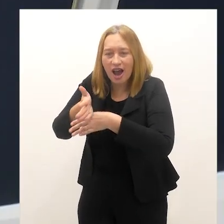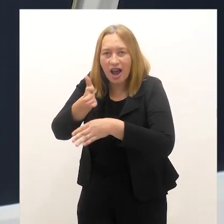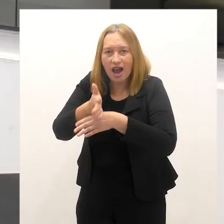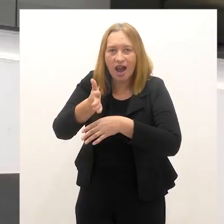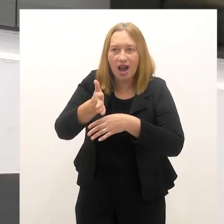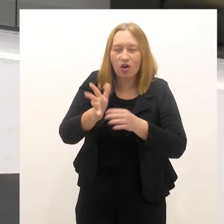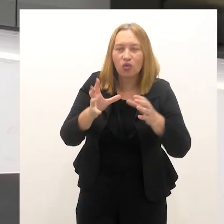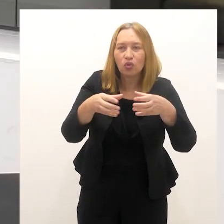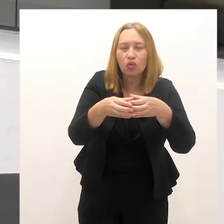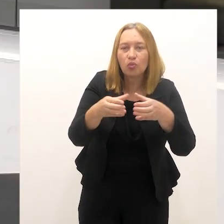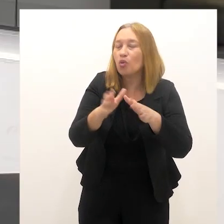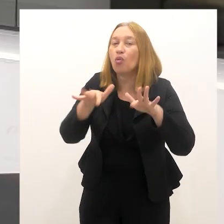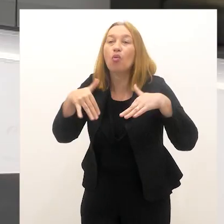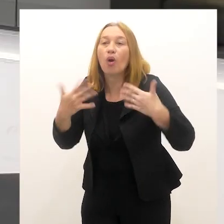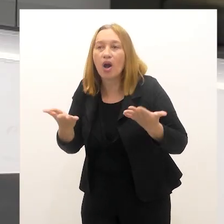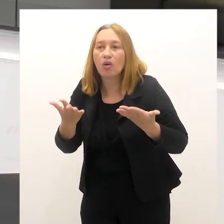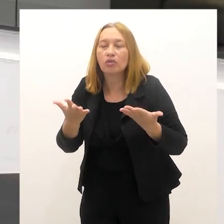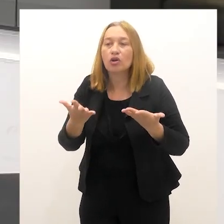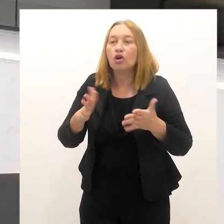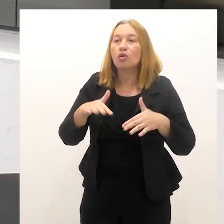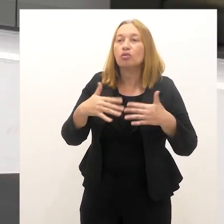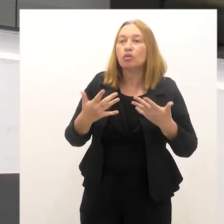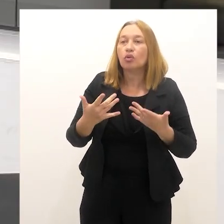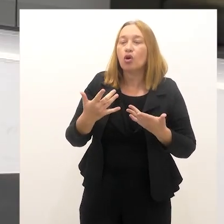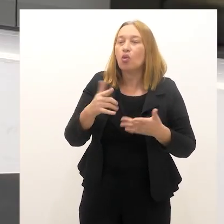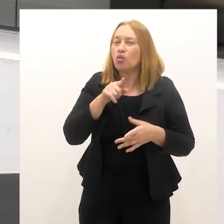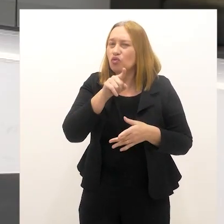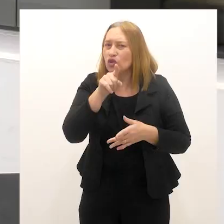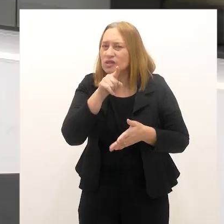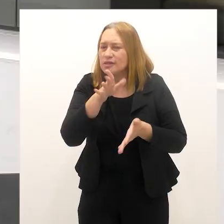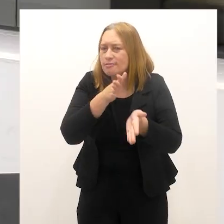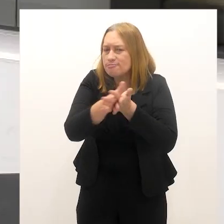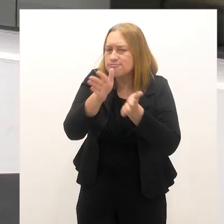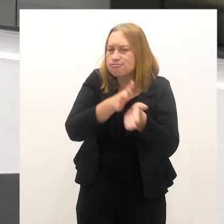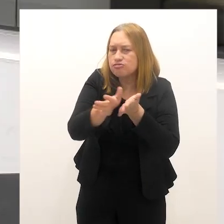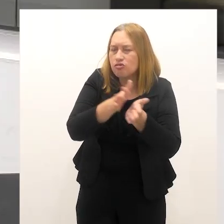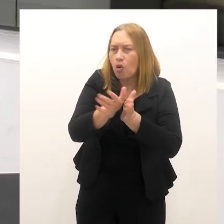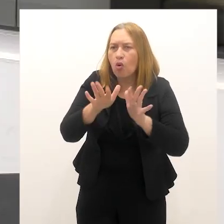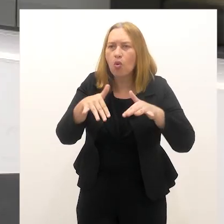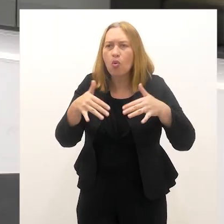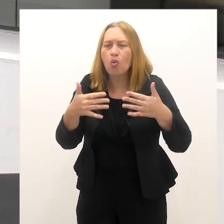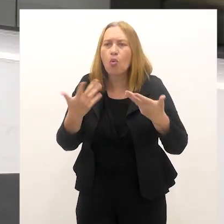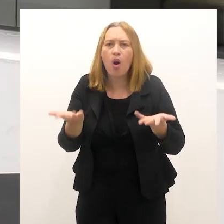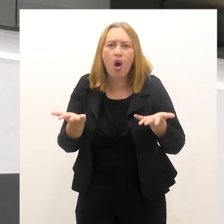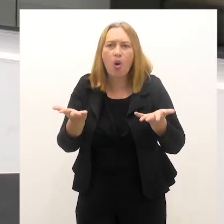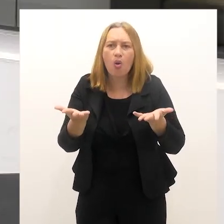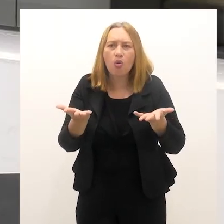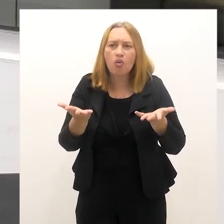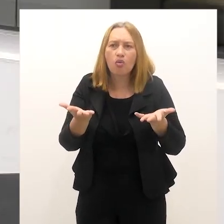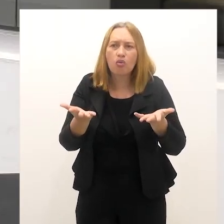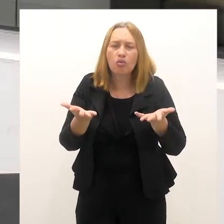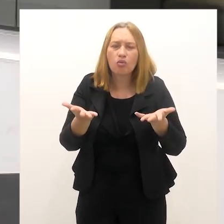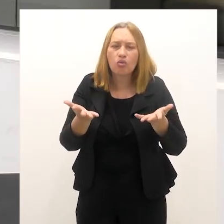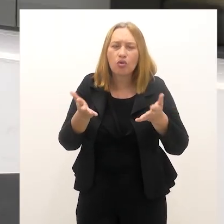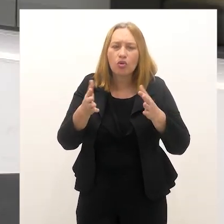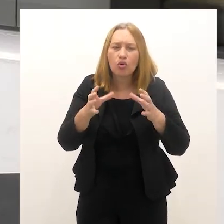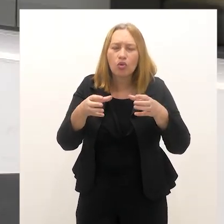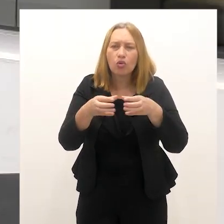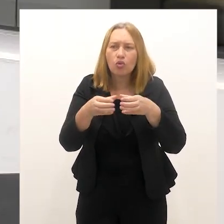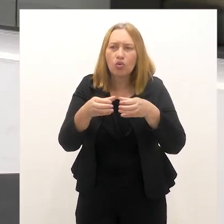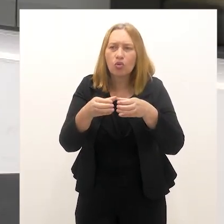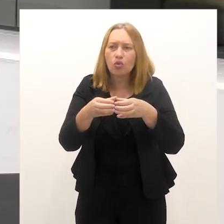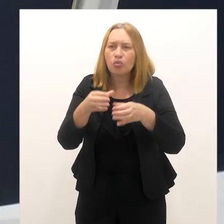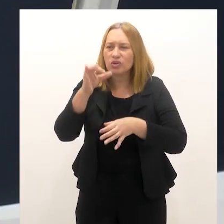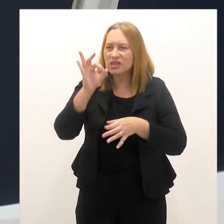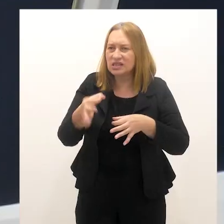você colocou, ele editou, a quem atinge? Qual é o público-alvo desse